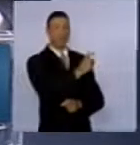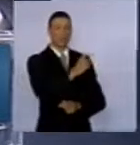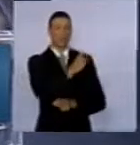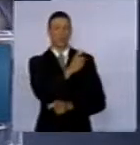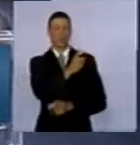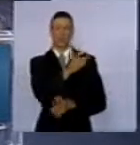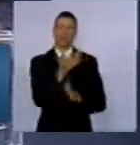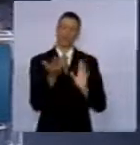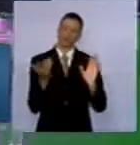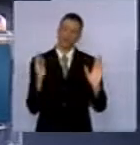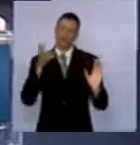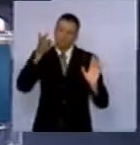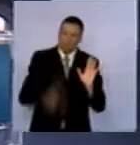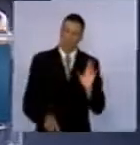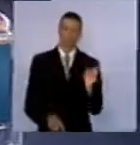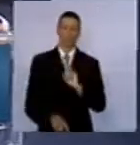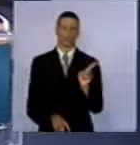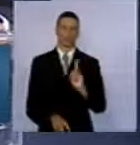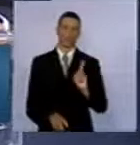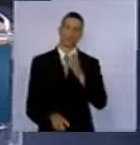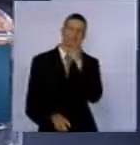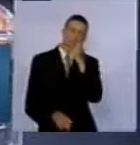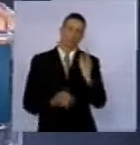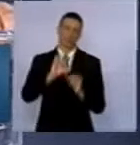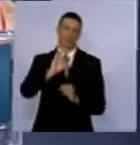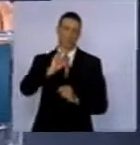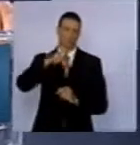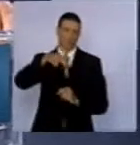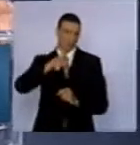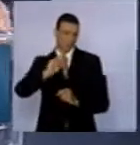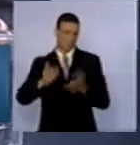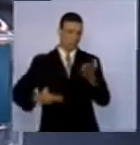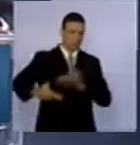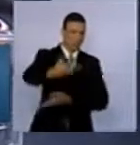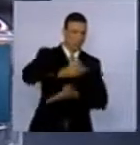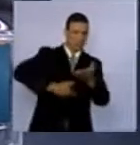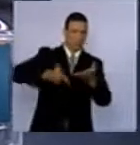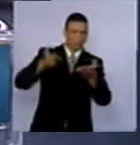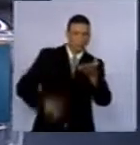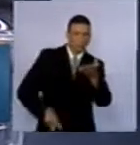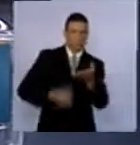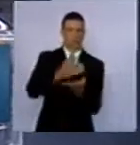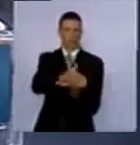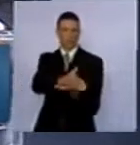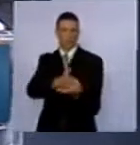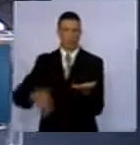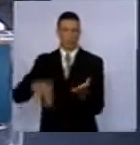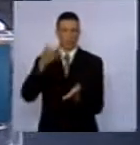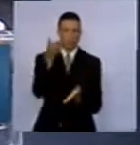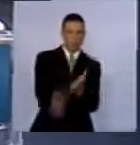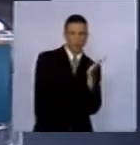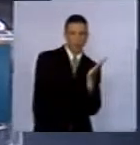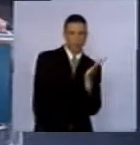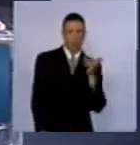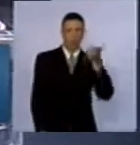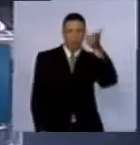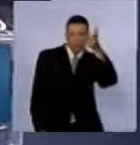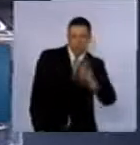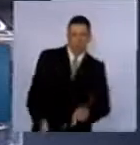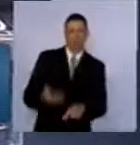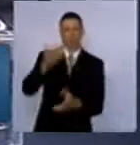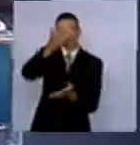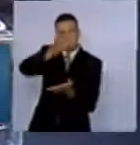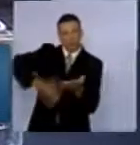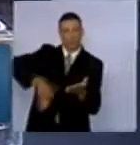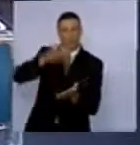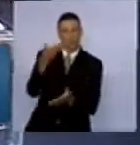por mais que seja essa cota seja compartilhada em uma repetição, a gente já cai pela metade. Se ela for duas repetições, a gente já vai para um terço